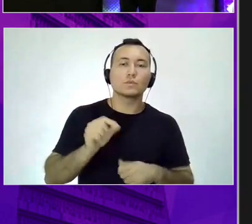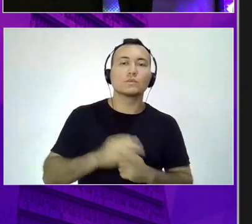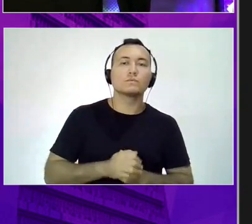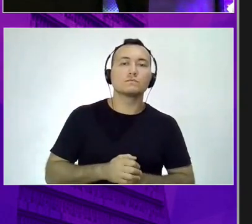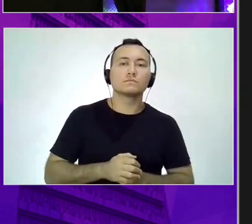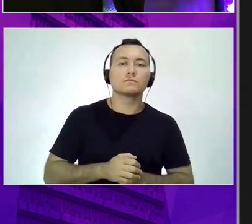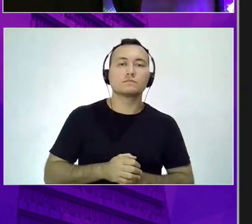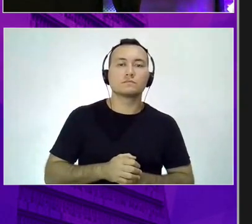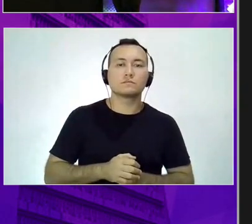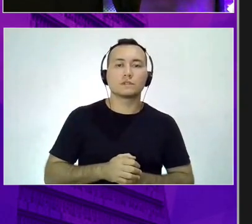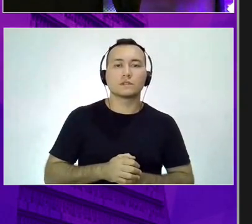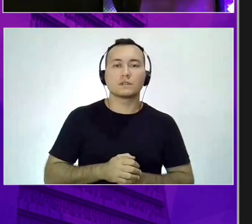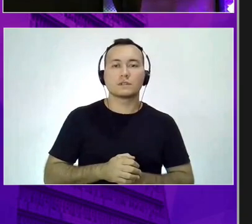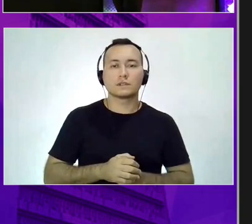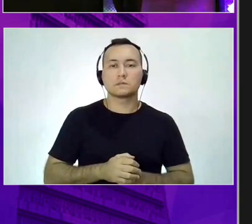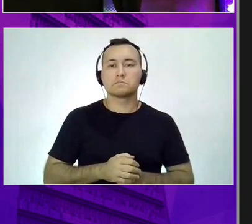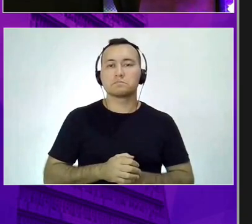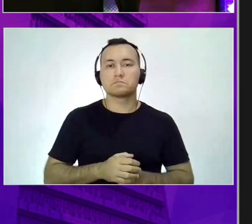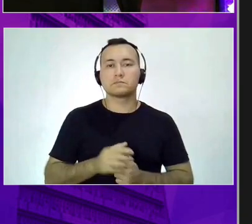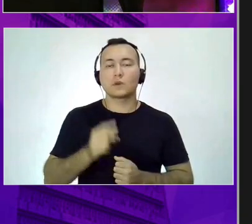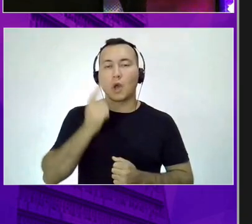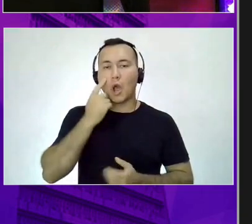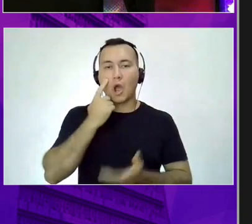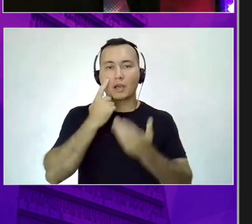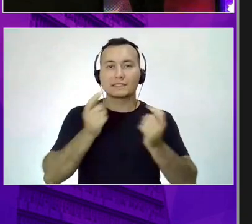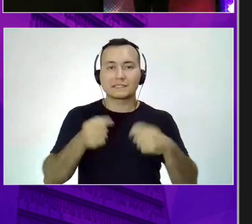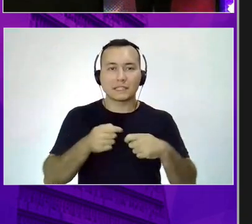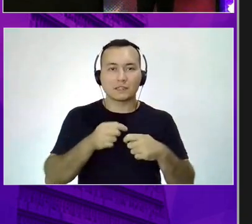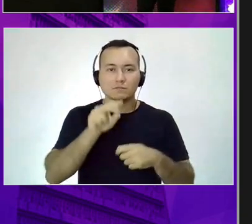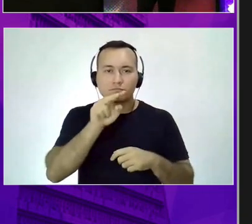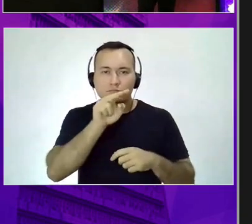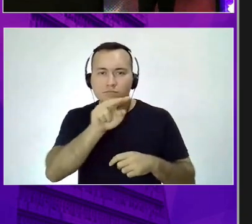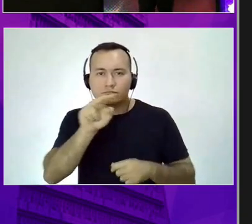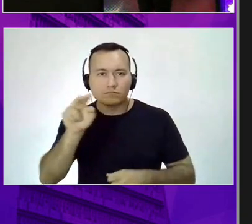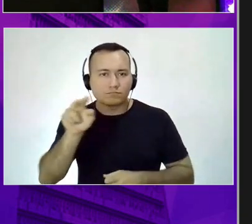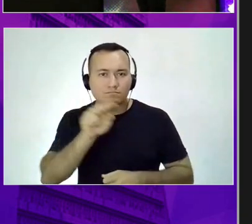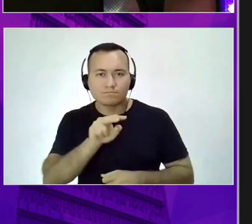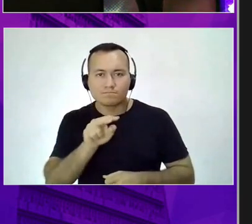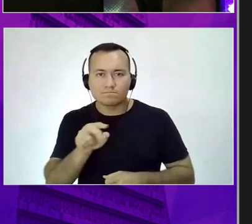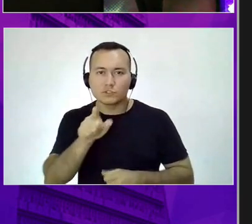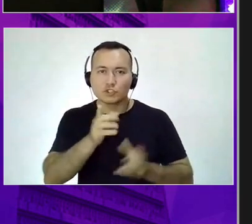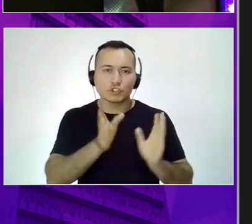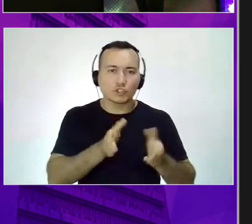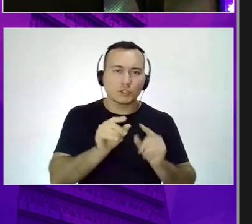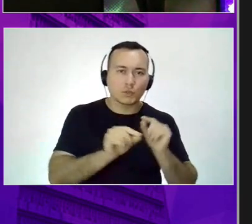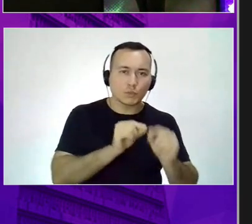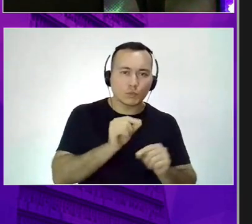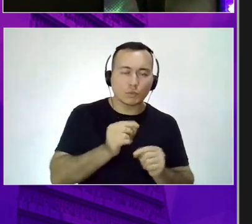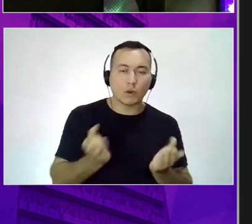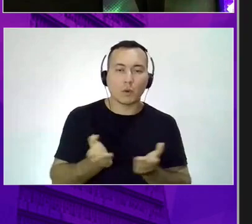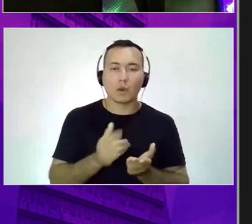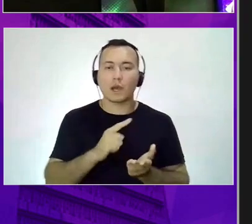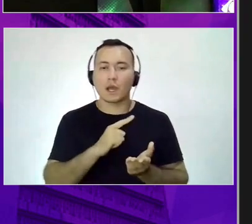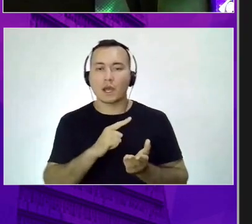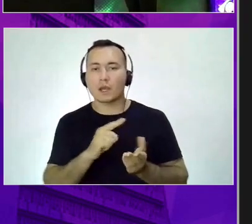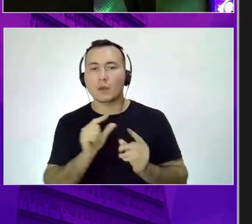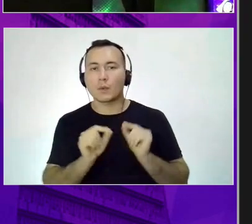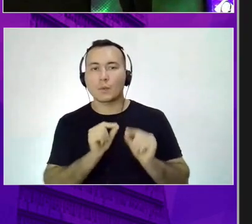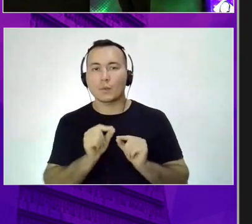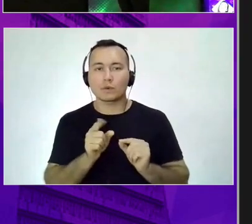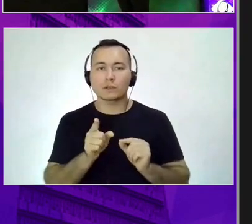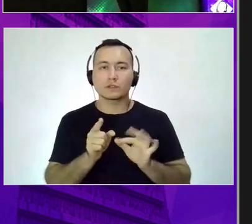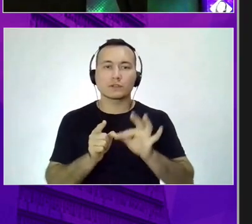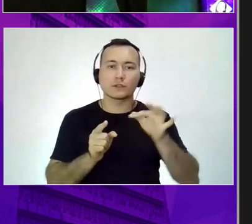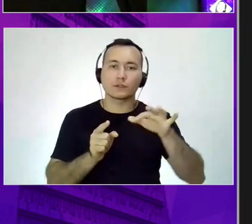lá para executar e um a um? Né? Imagina, né? Eu vou ter que ir clicando aqui, configurando as